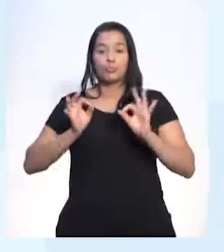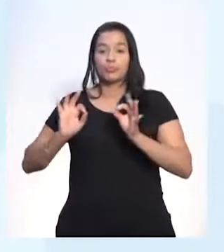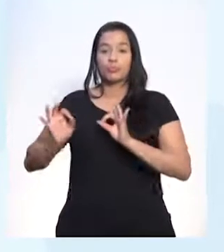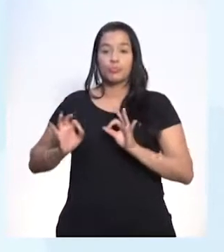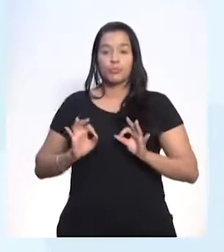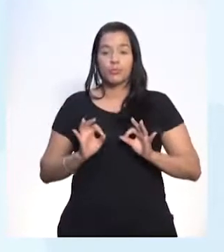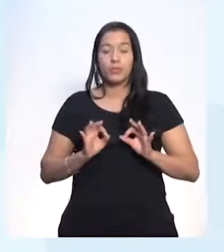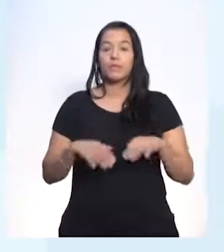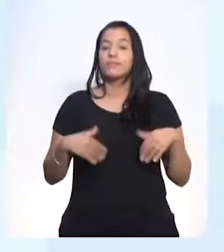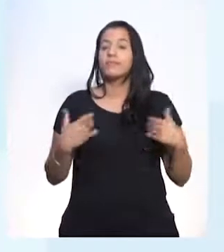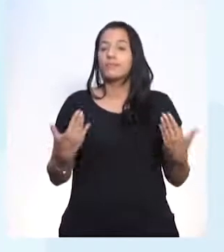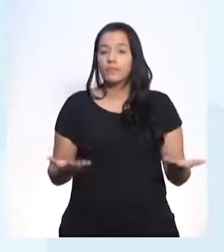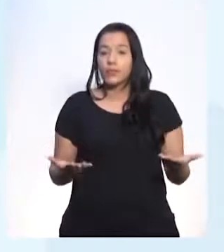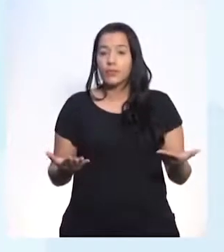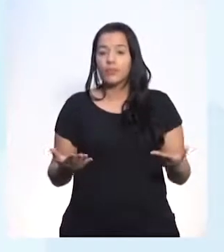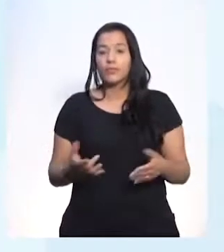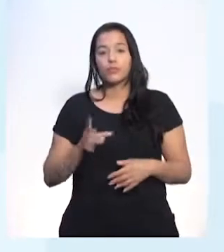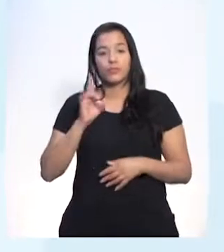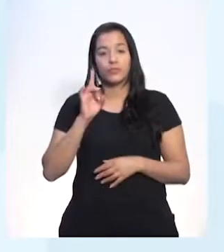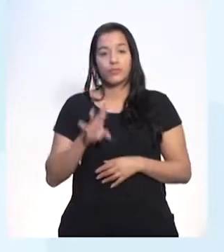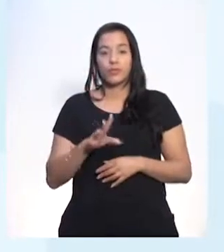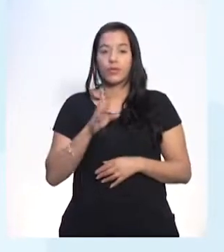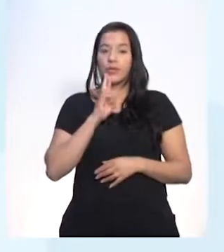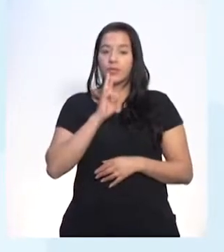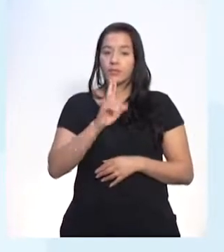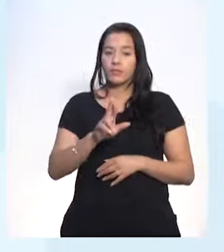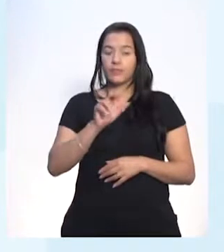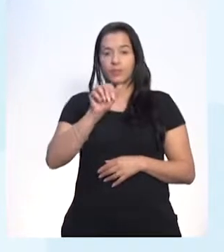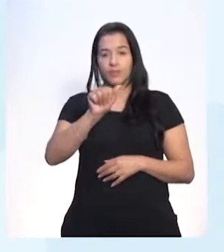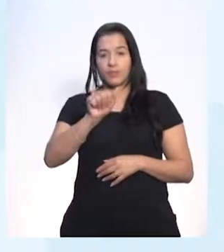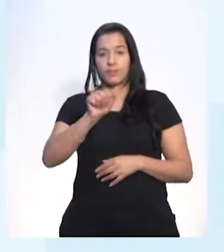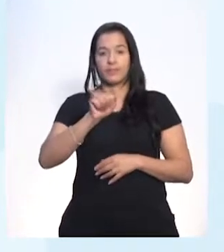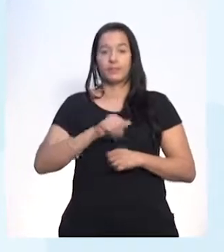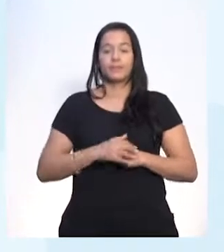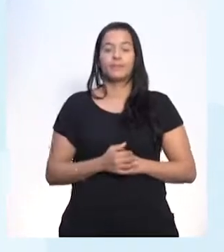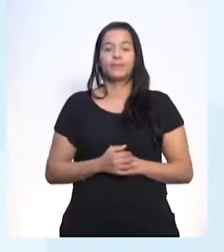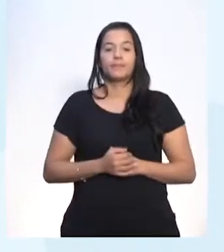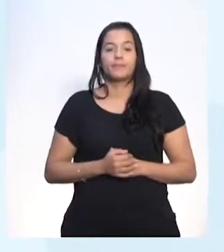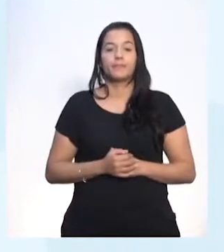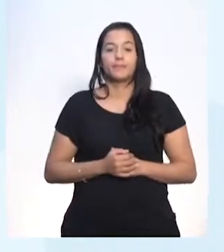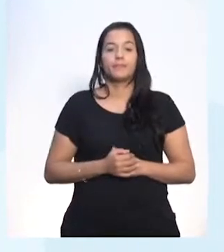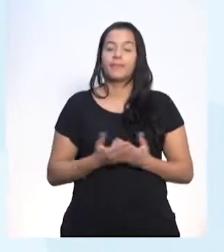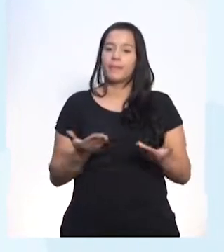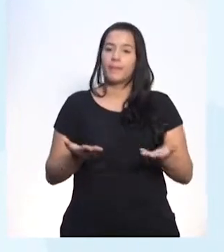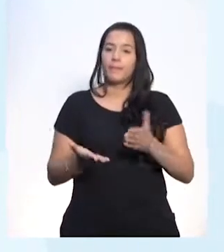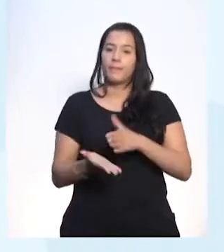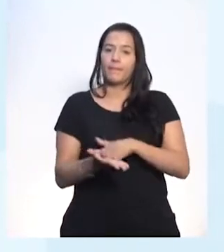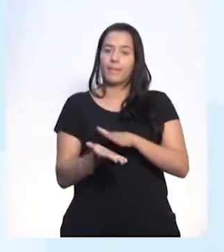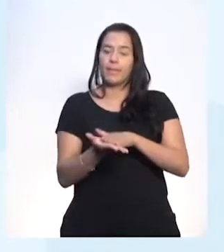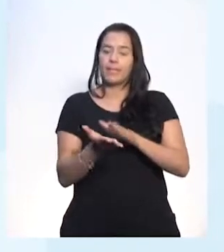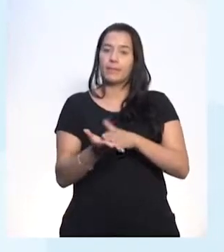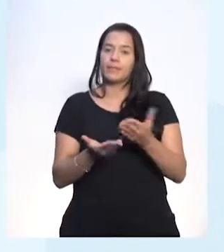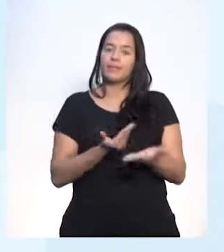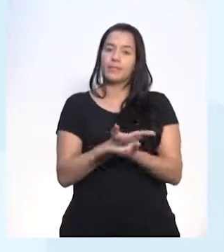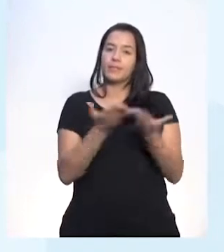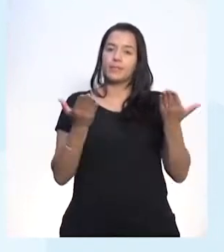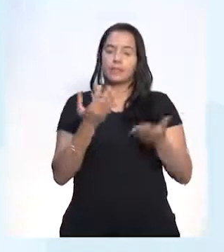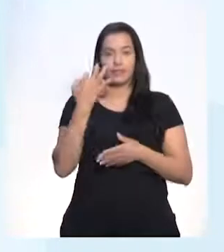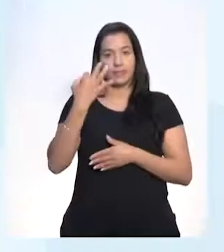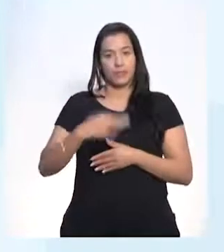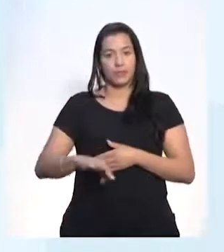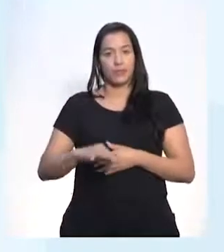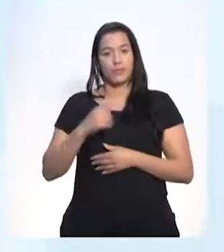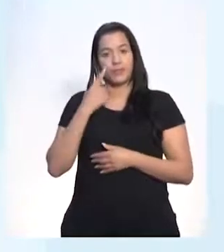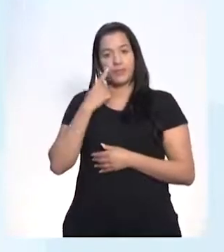potência, então só pode ser a alternativa A. Então, parabéns para você que acertou.